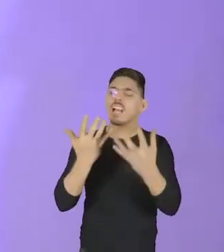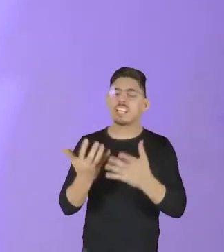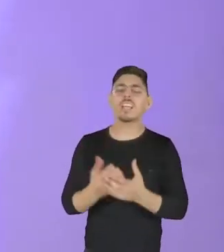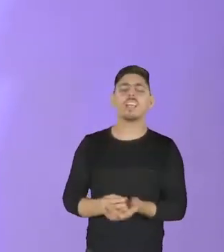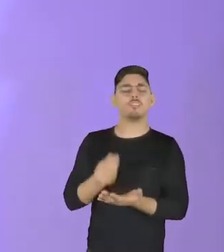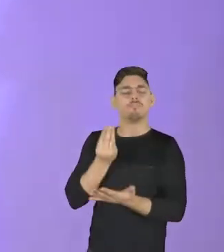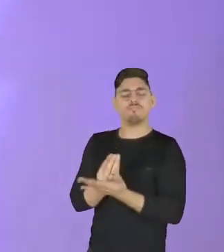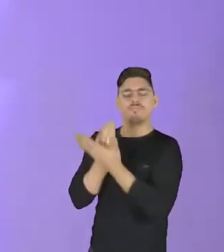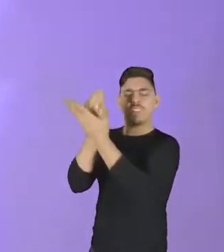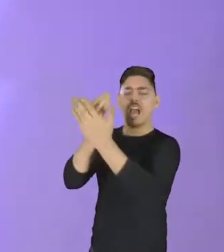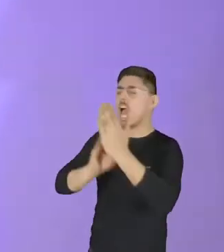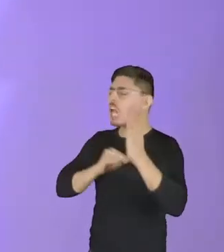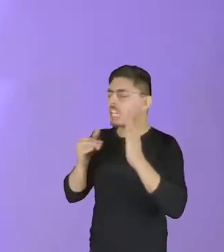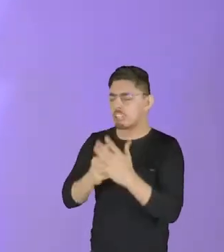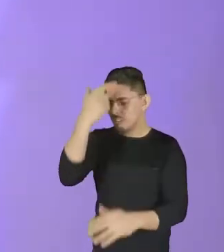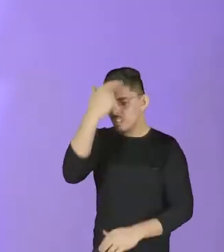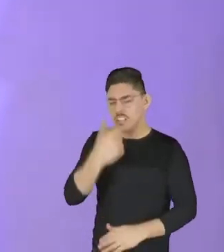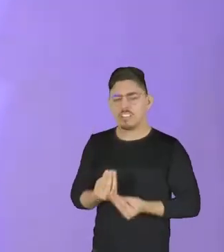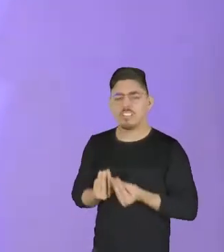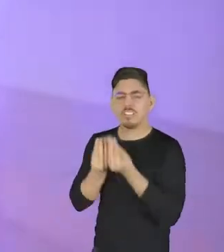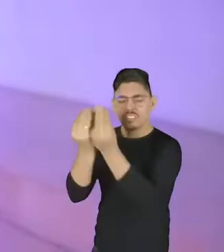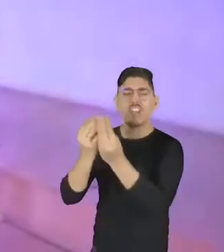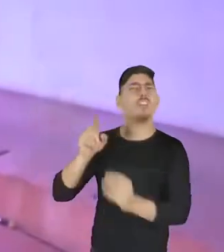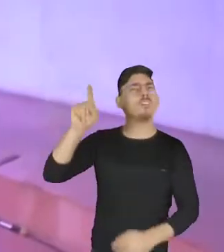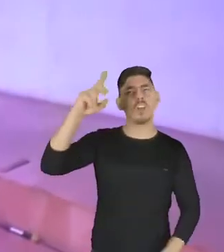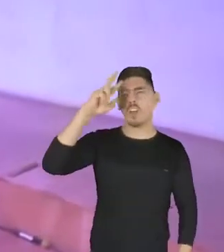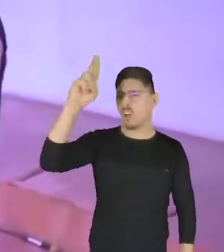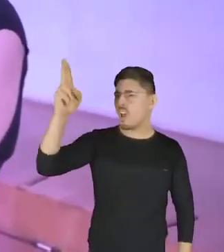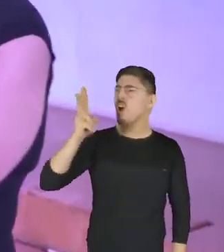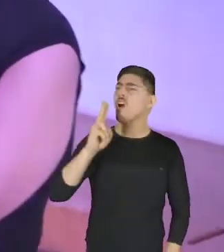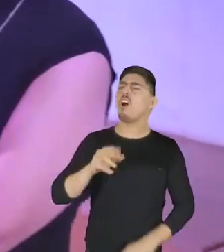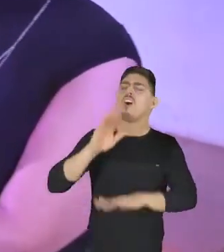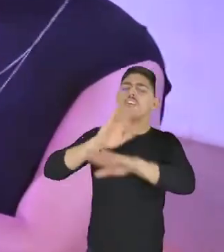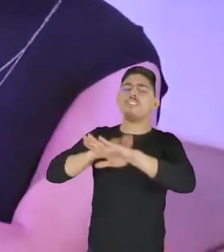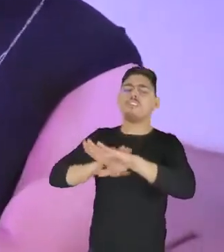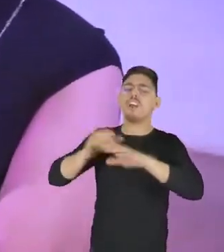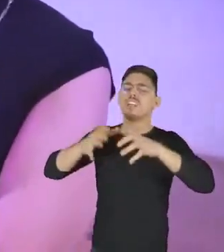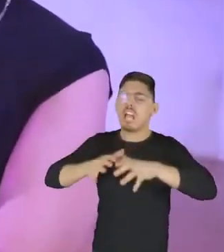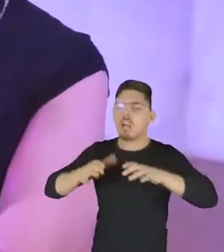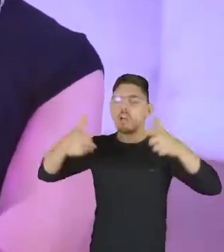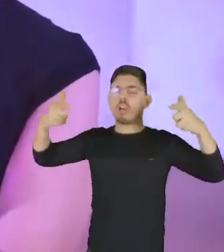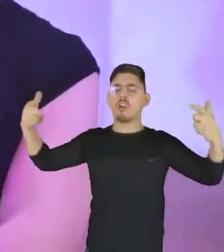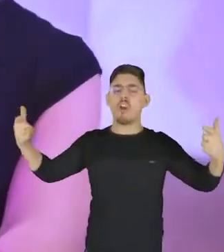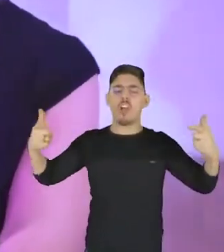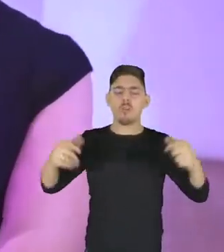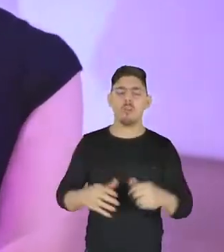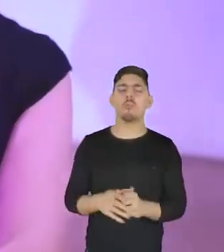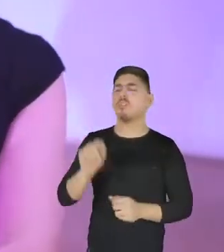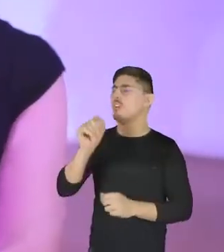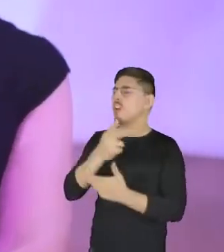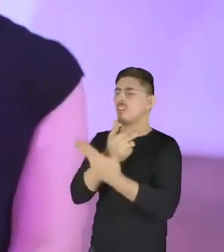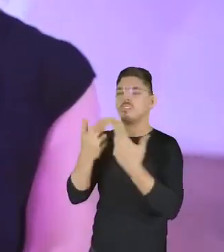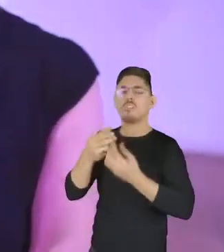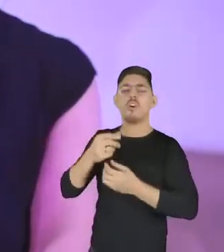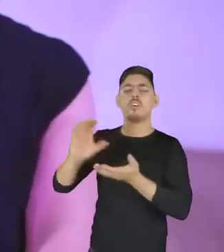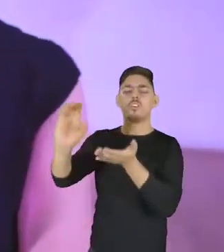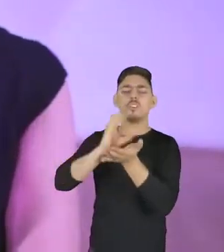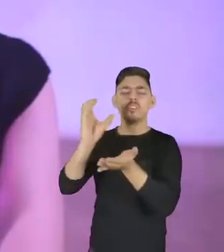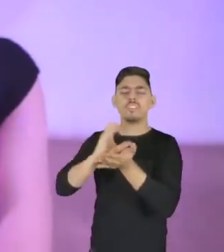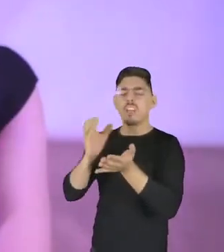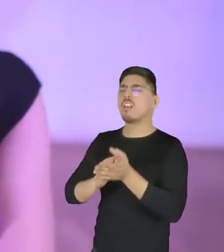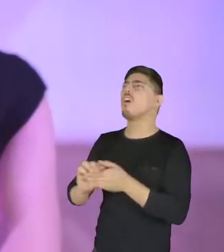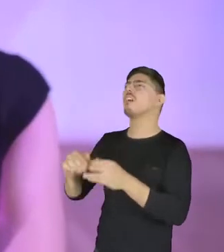temos e somos a Ti, Senhor. Que o Senhor multiplique tudo aquilo que colocarmos, Senhor, diante de Ti. E que o Senhor nos ajude